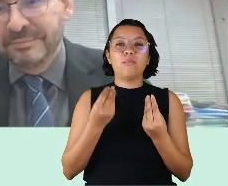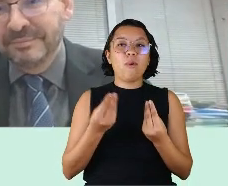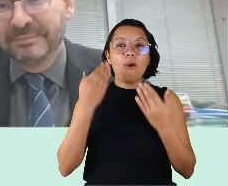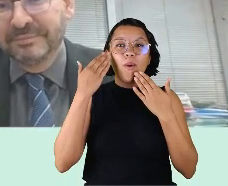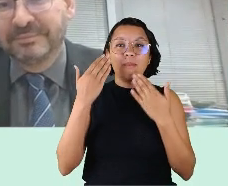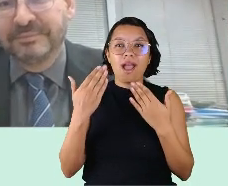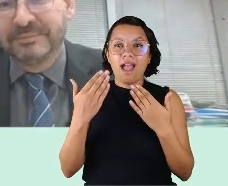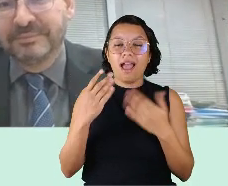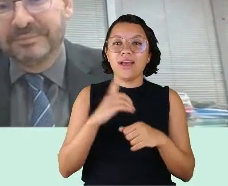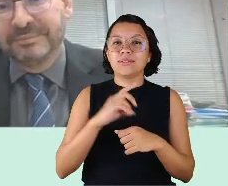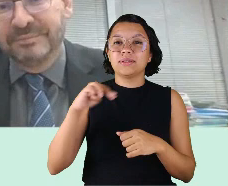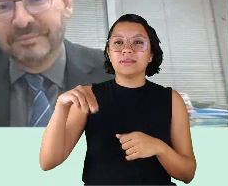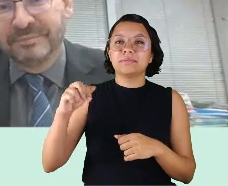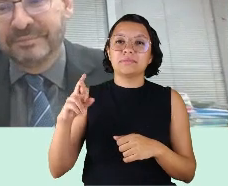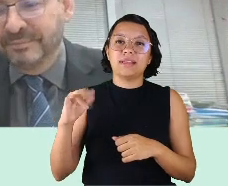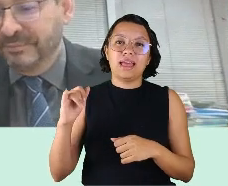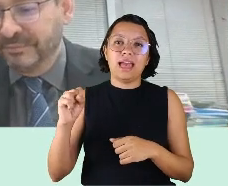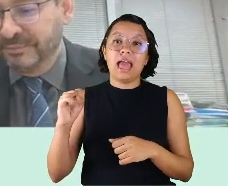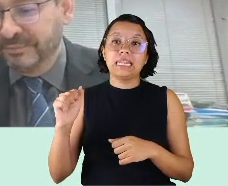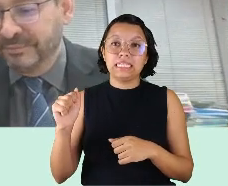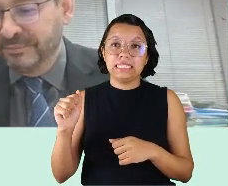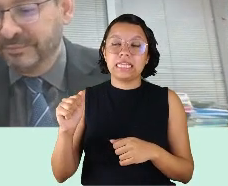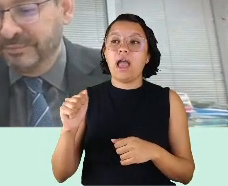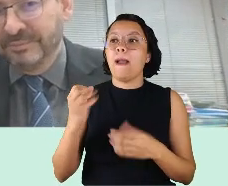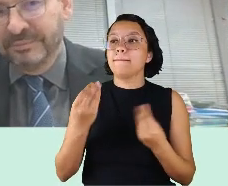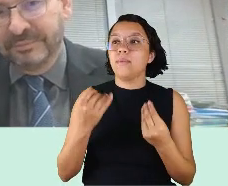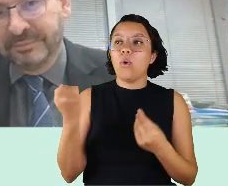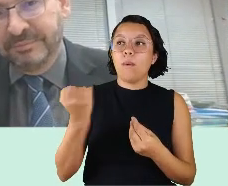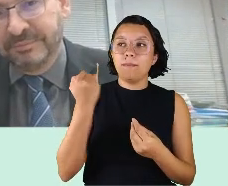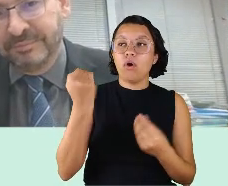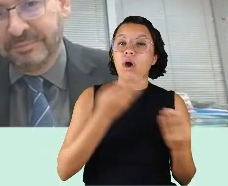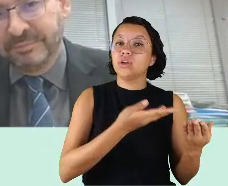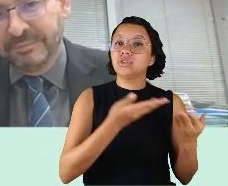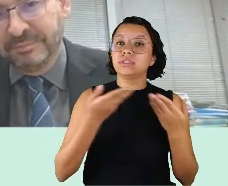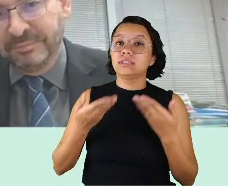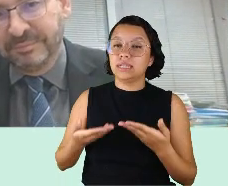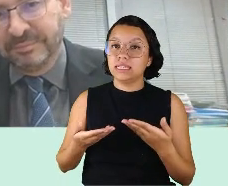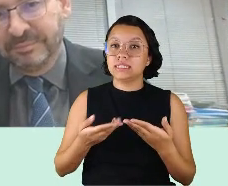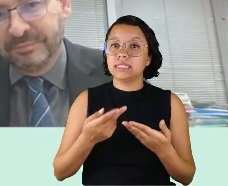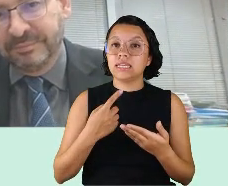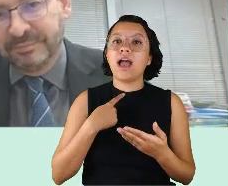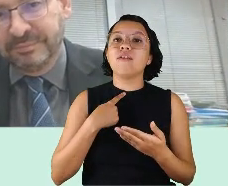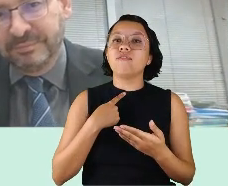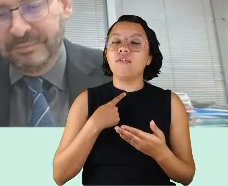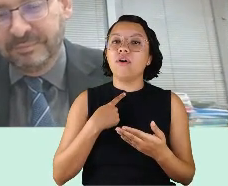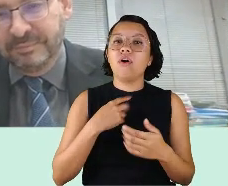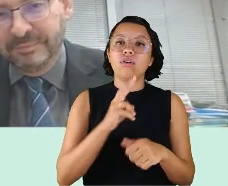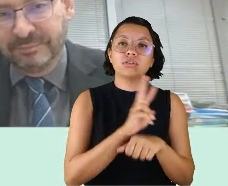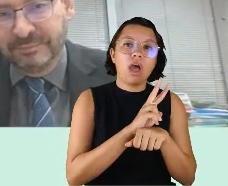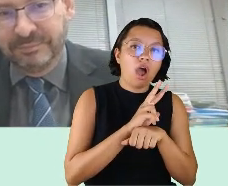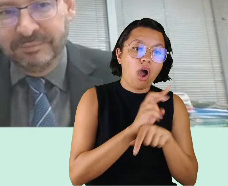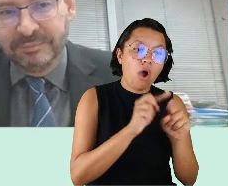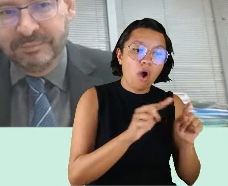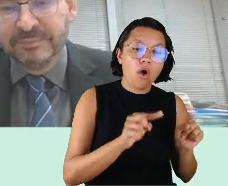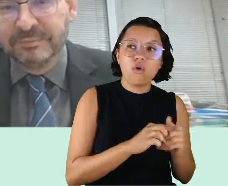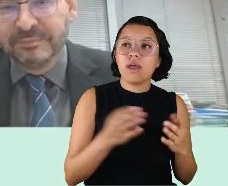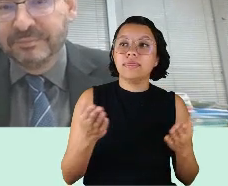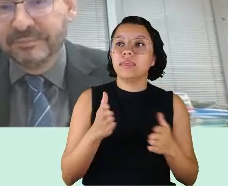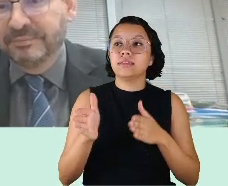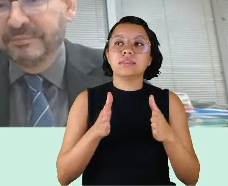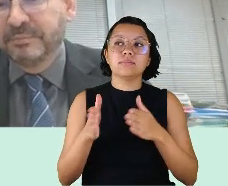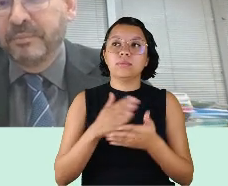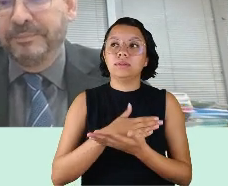Muito obrigada, doutora Marisa, foi muito importante trazer a voz da corregedoria